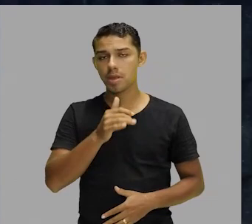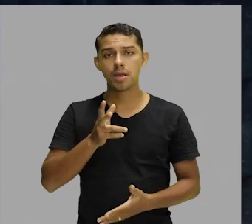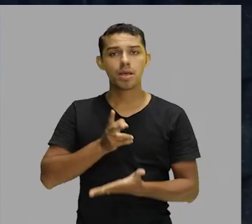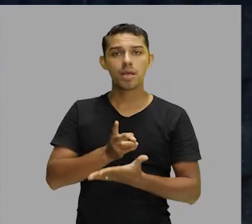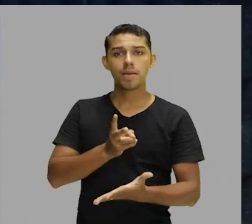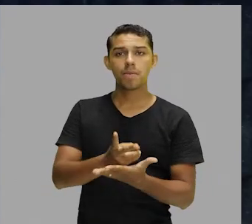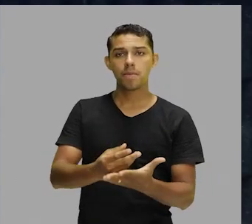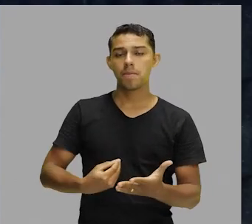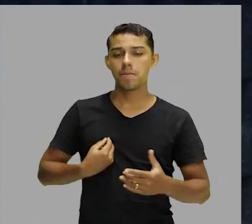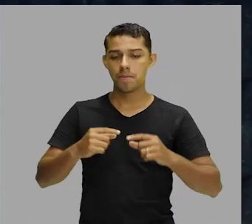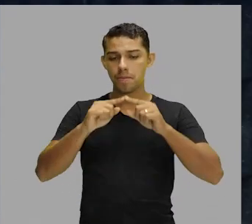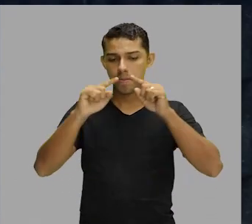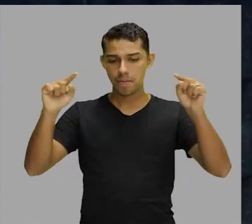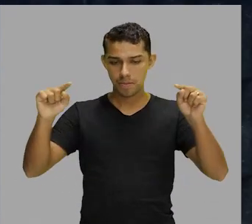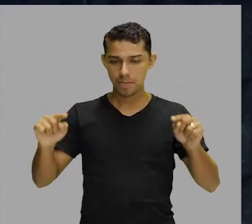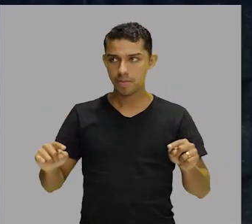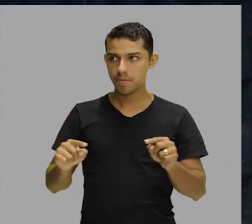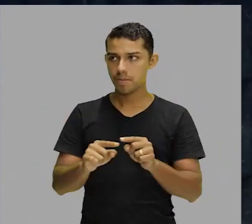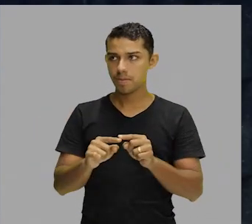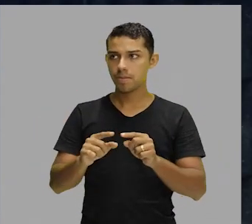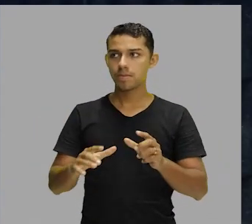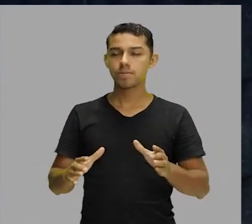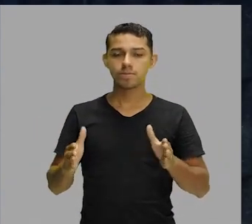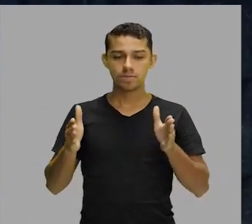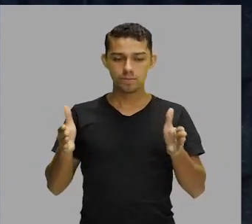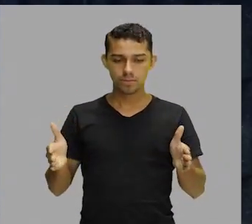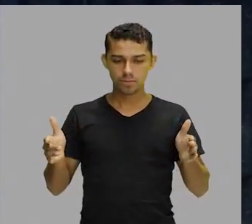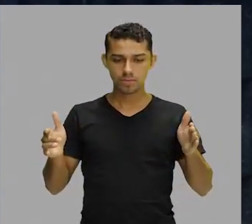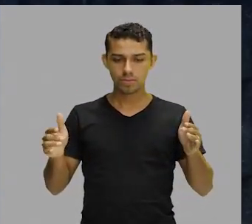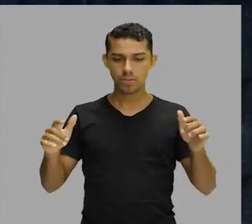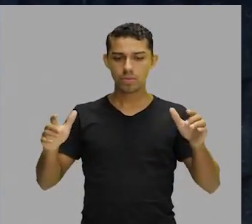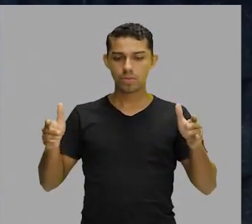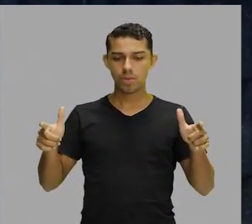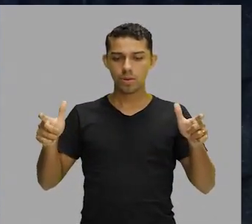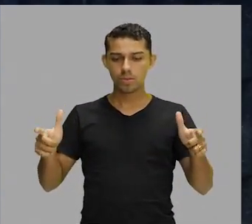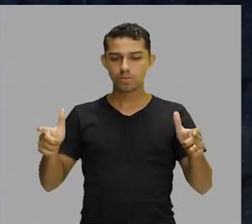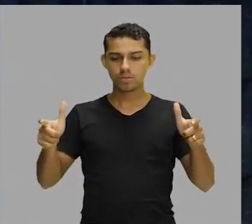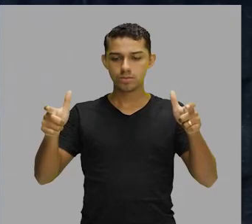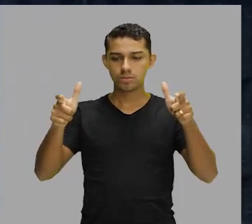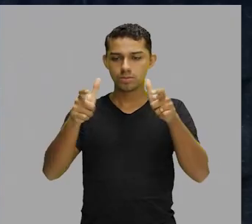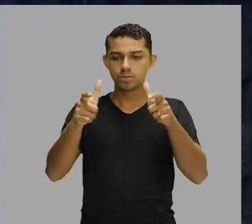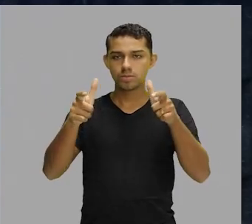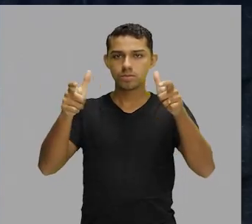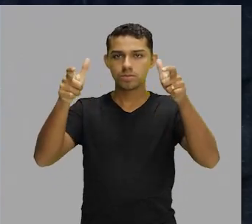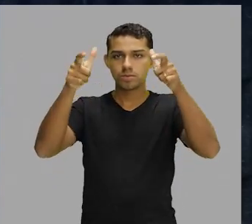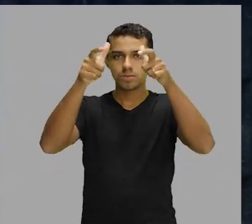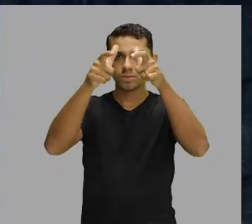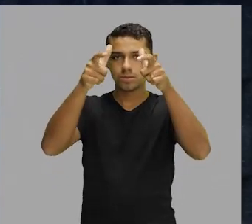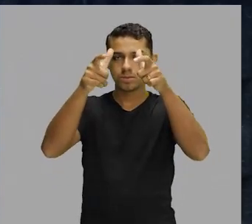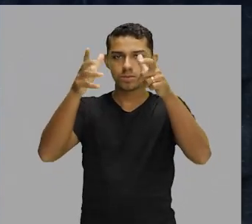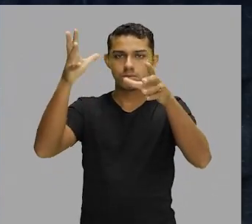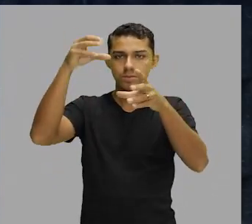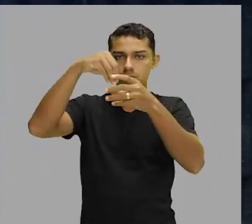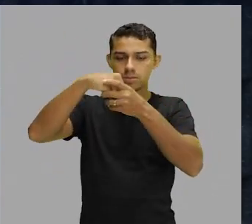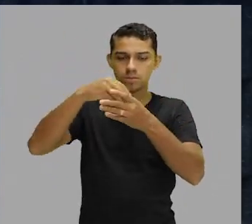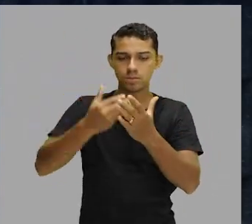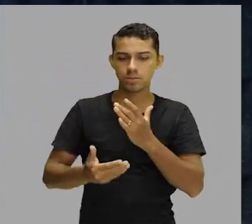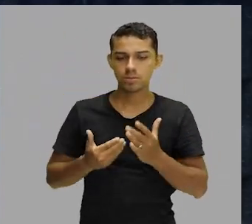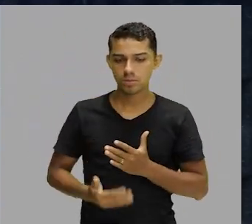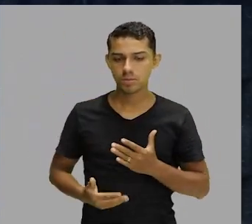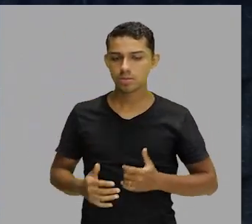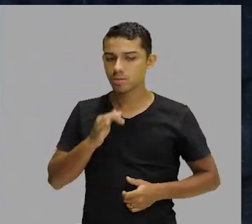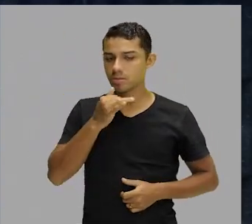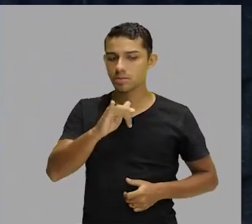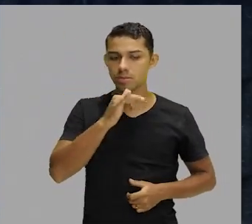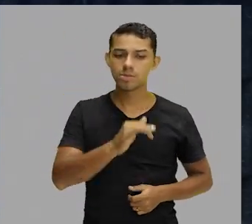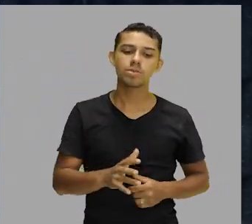um retângulo aqui em cada andar da pirâmide é menor do que o outro, porque parte da energia está sendo perdida. Então,